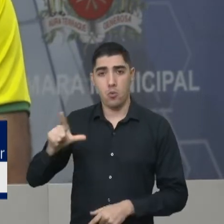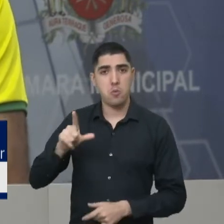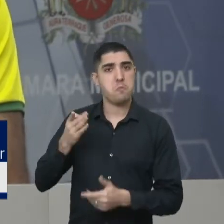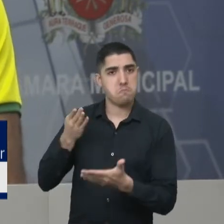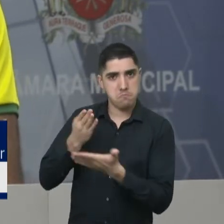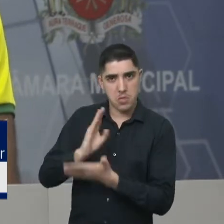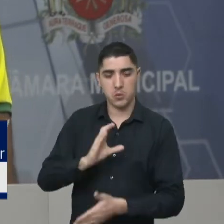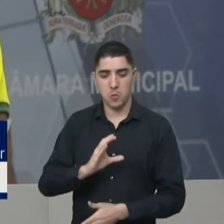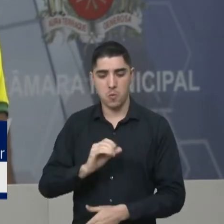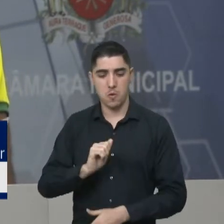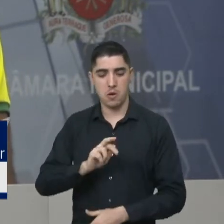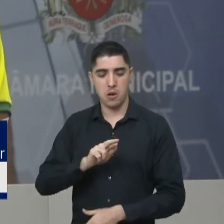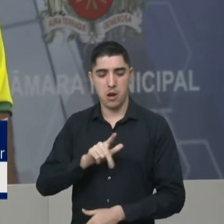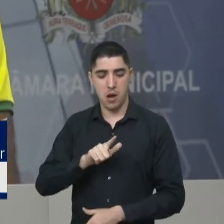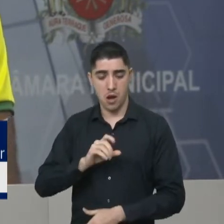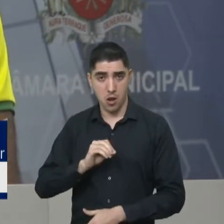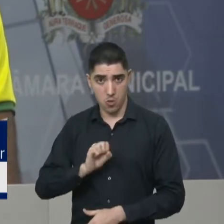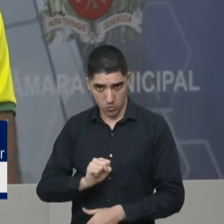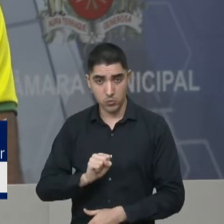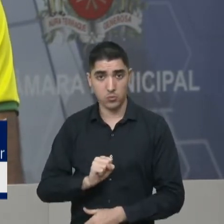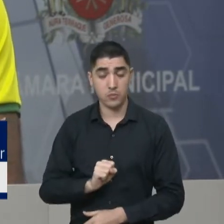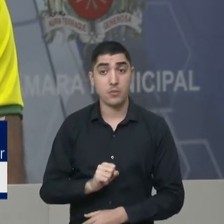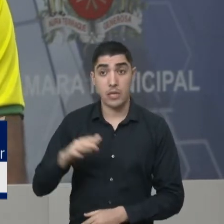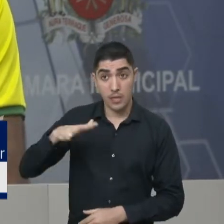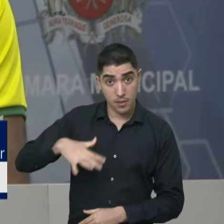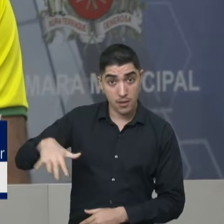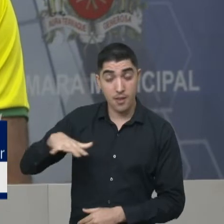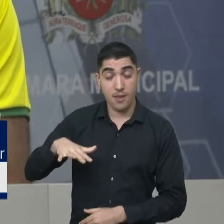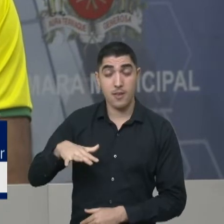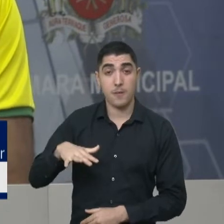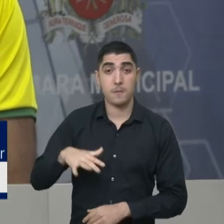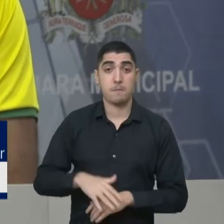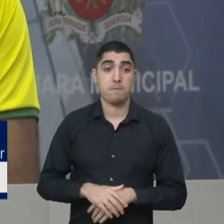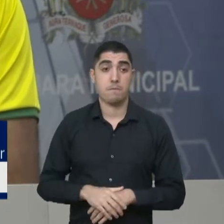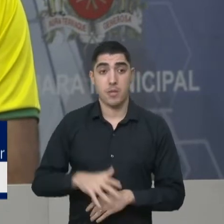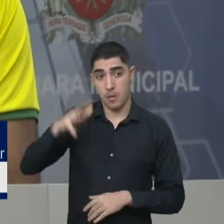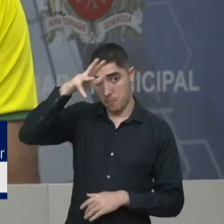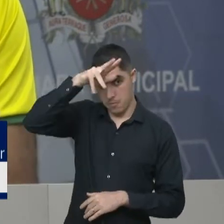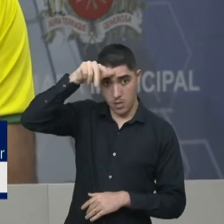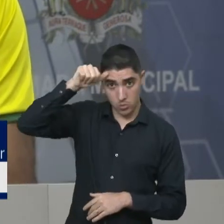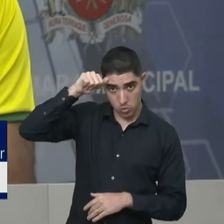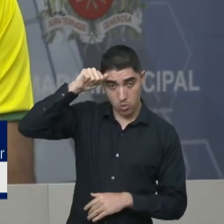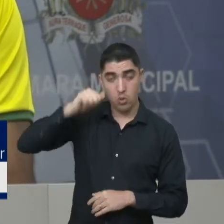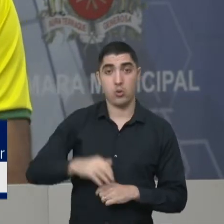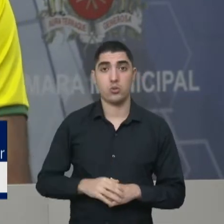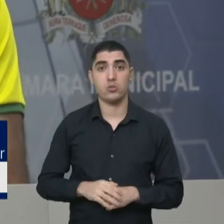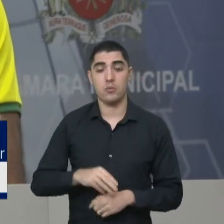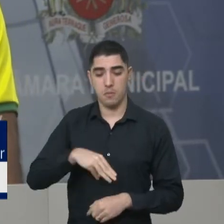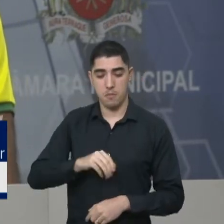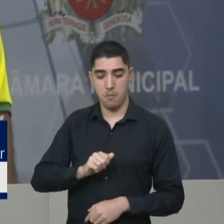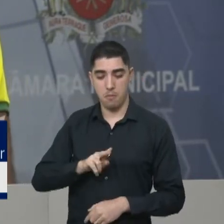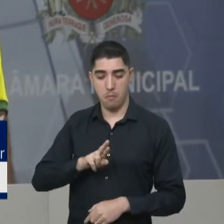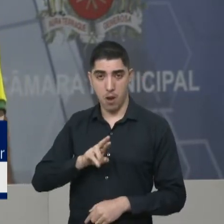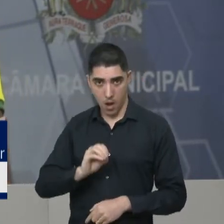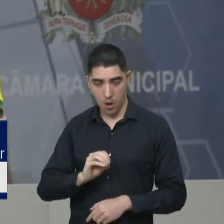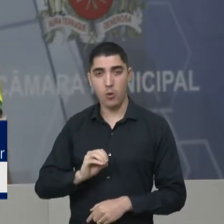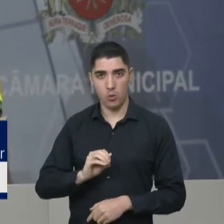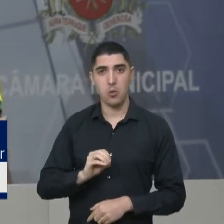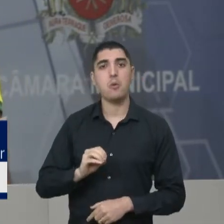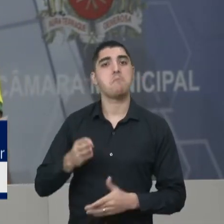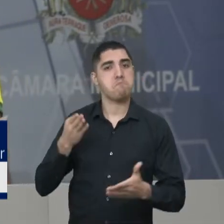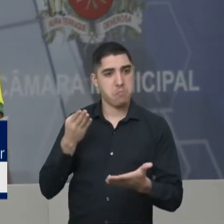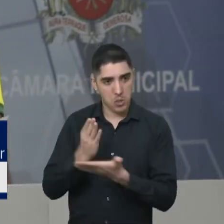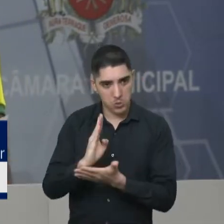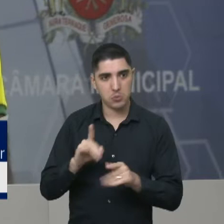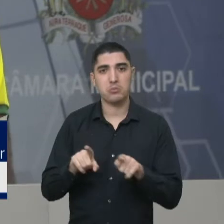com o presidente Lula. Mato Grosso, Mauro Mendes, União Brasil, reeleito. No